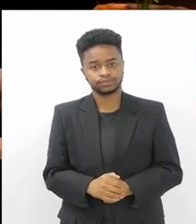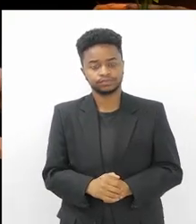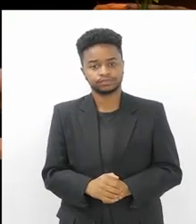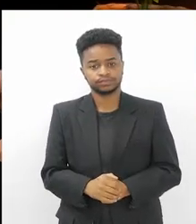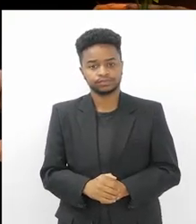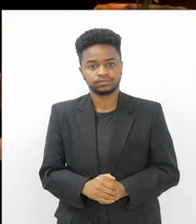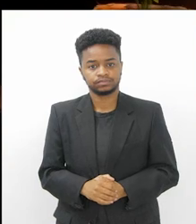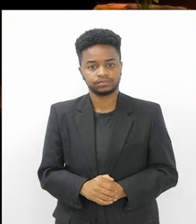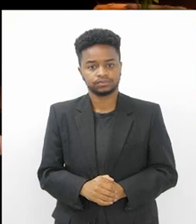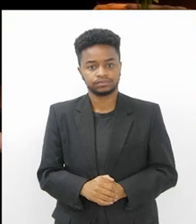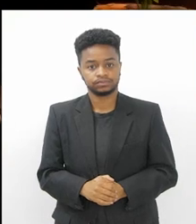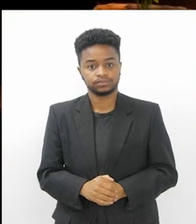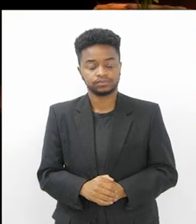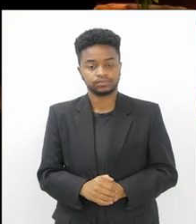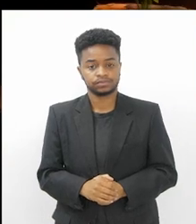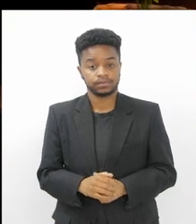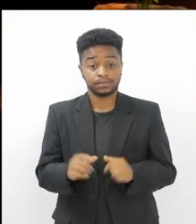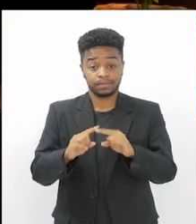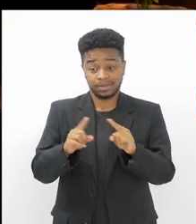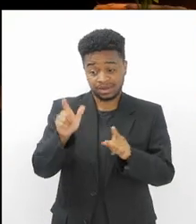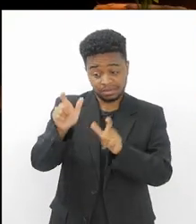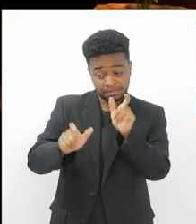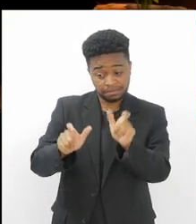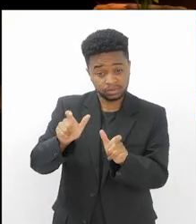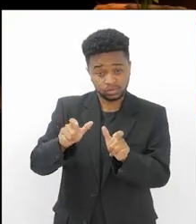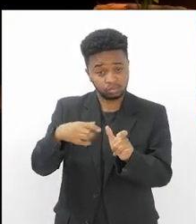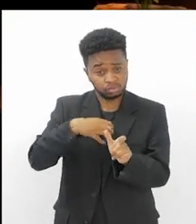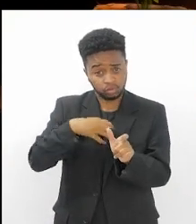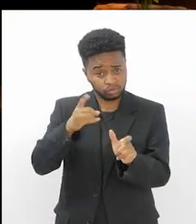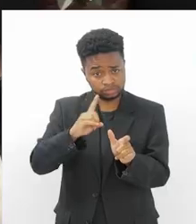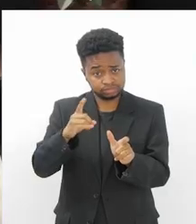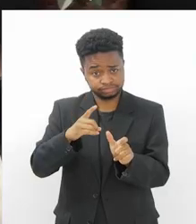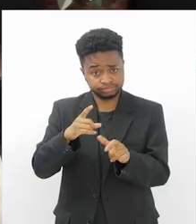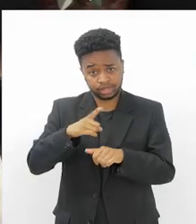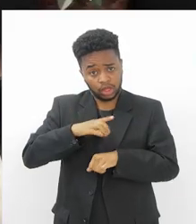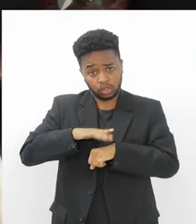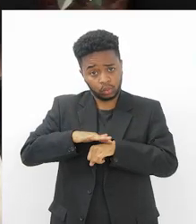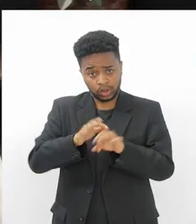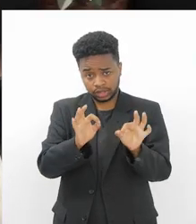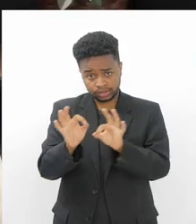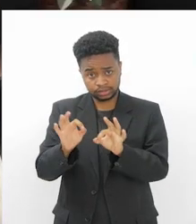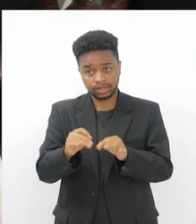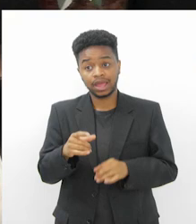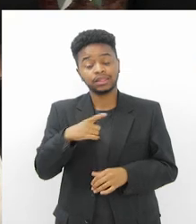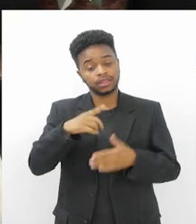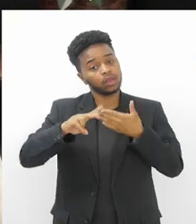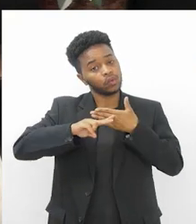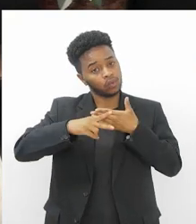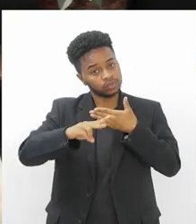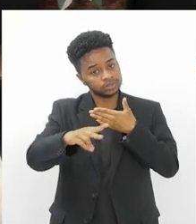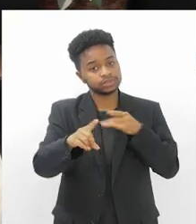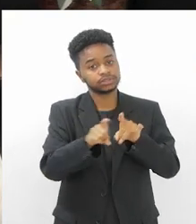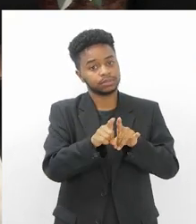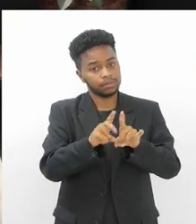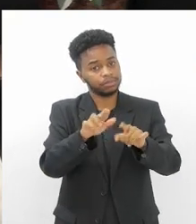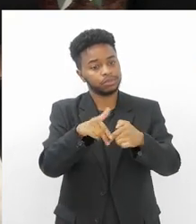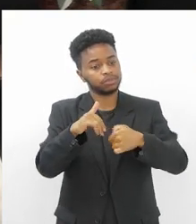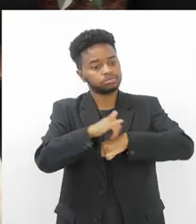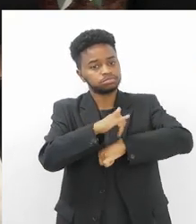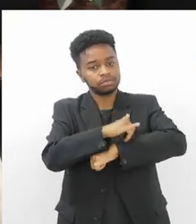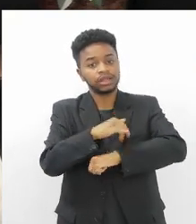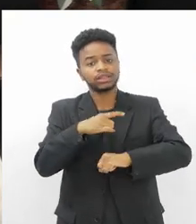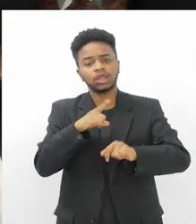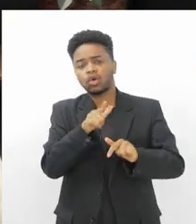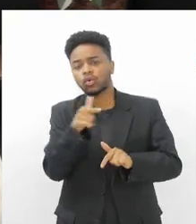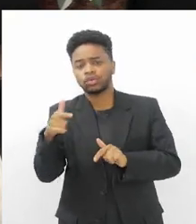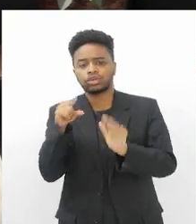obesidade. Agora, por si, a pessoa não se sente doente. Sim. E aí a gente entra nas